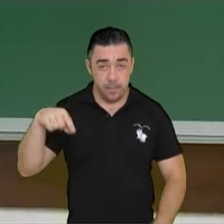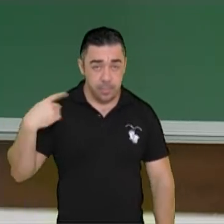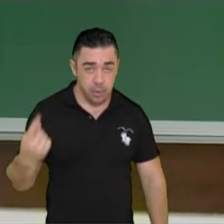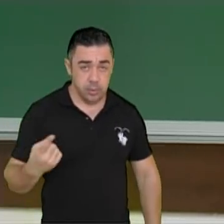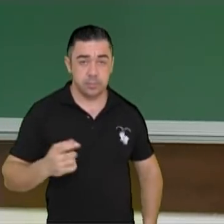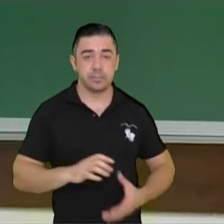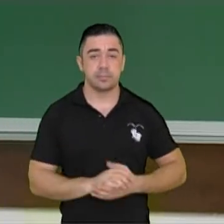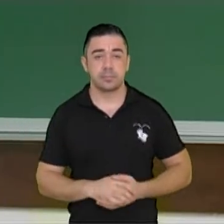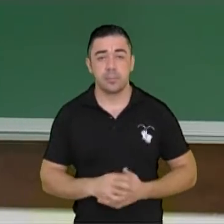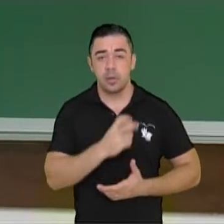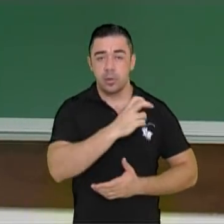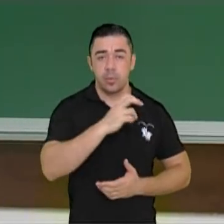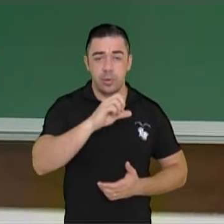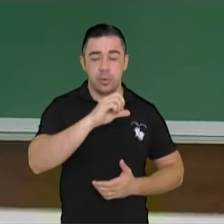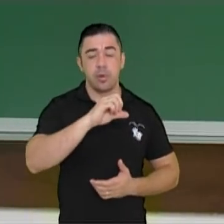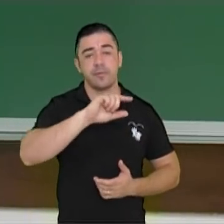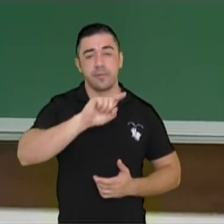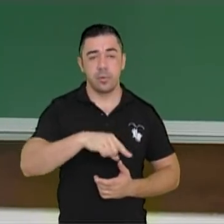aqui, ó,